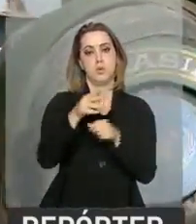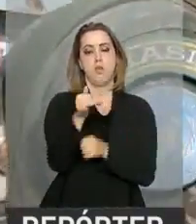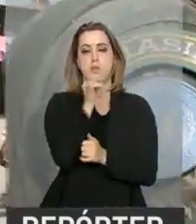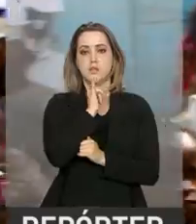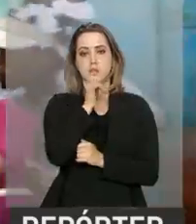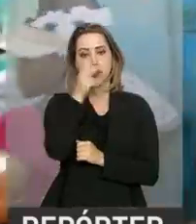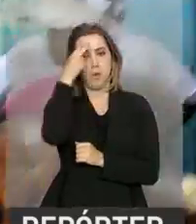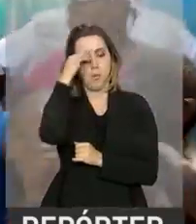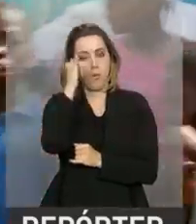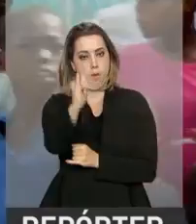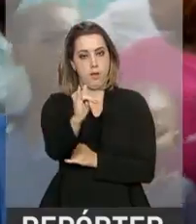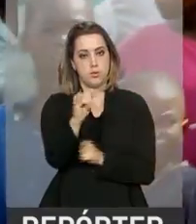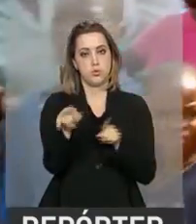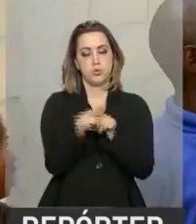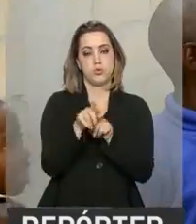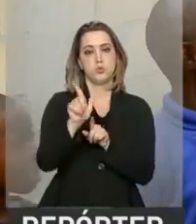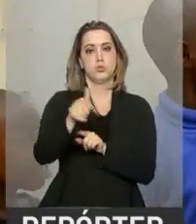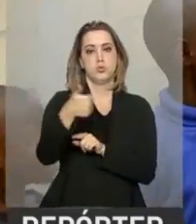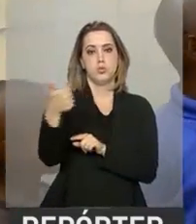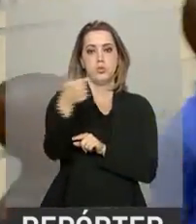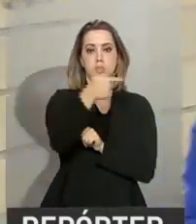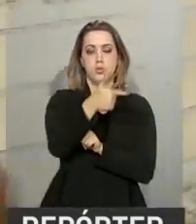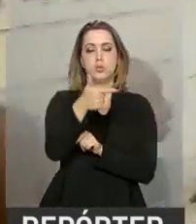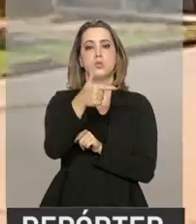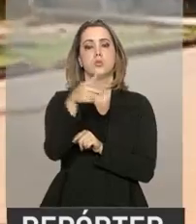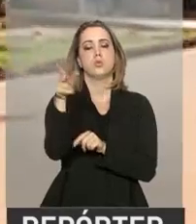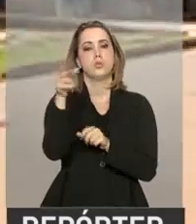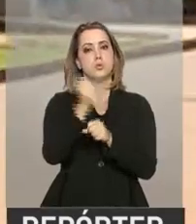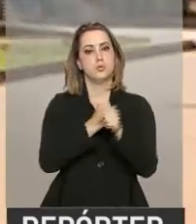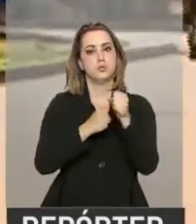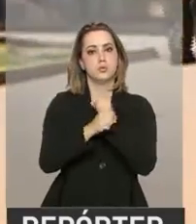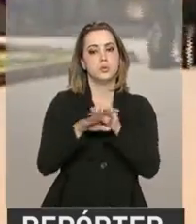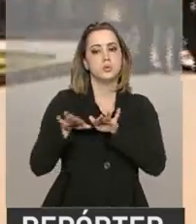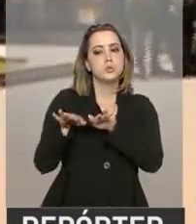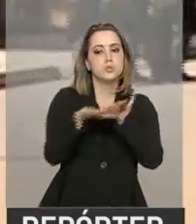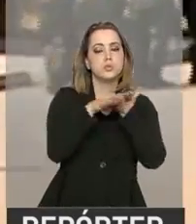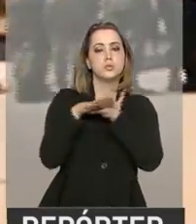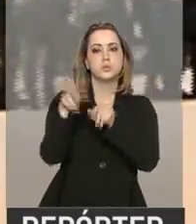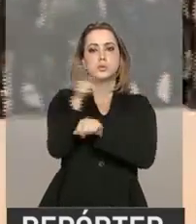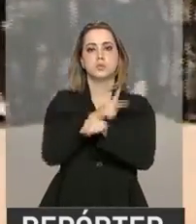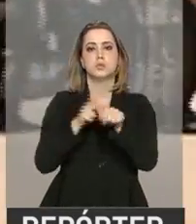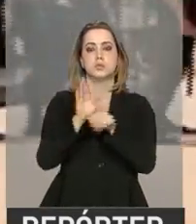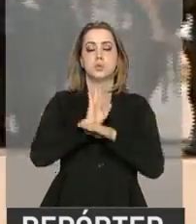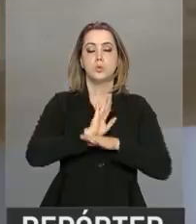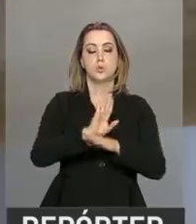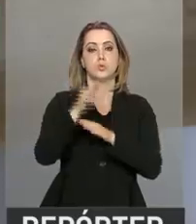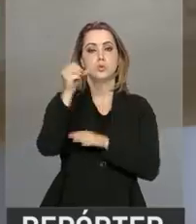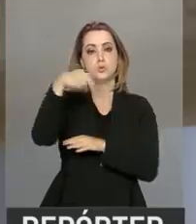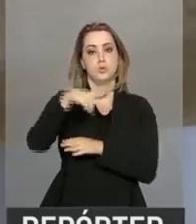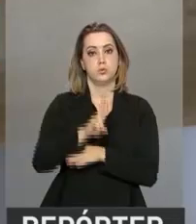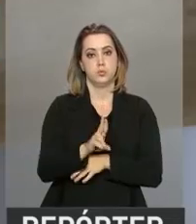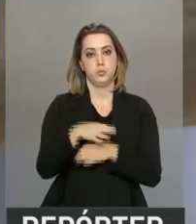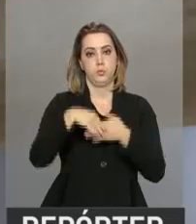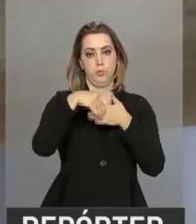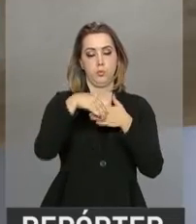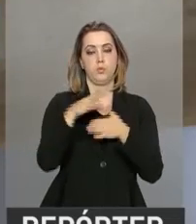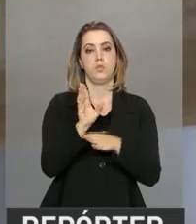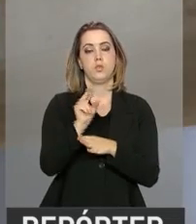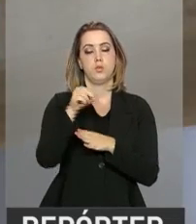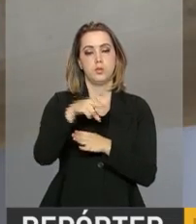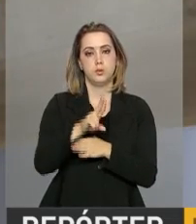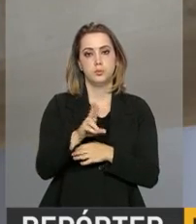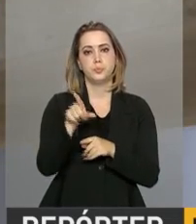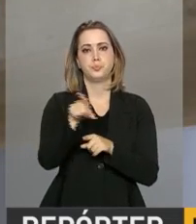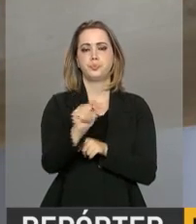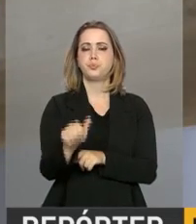brasil lidera há 12 anos uma missão de estabilização do país sob coordenação da onu com o primeiro turno das eleições municipais